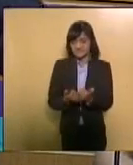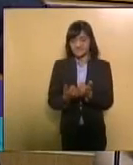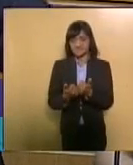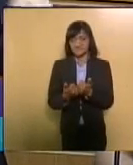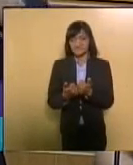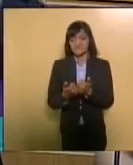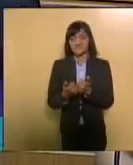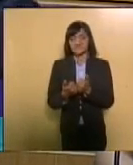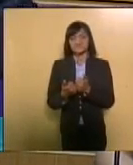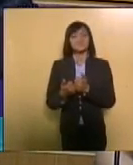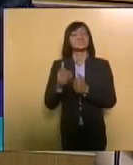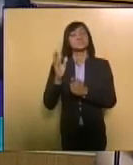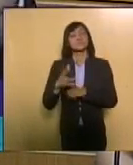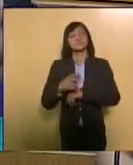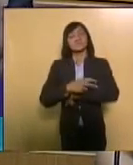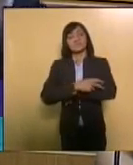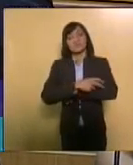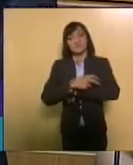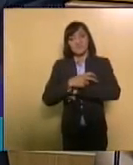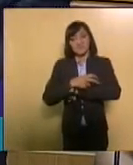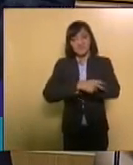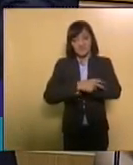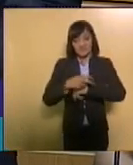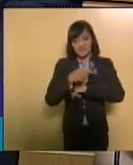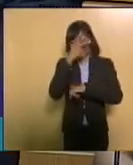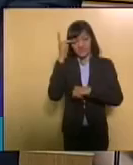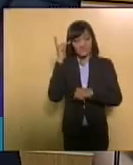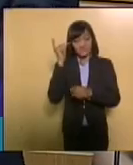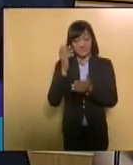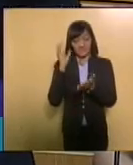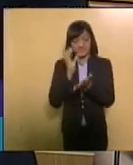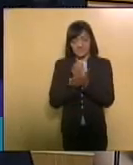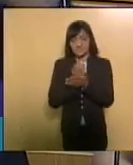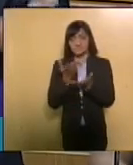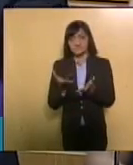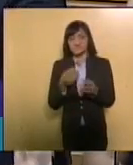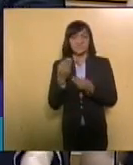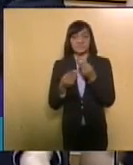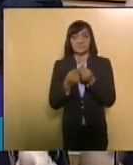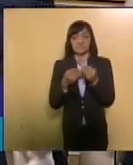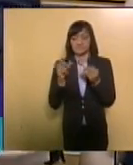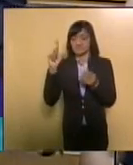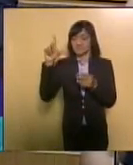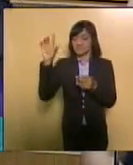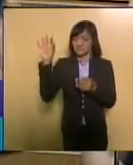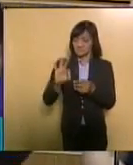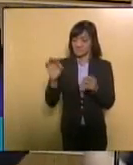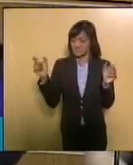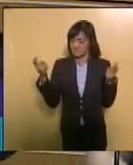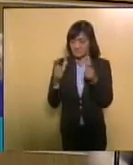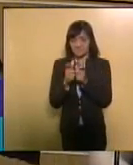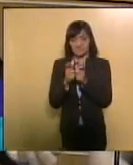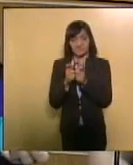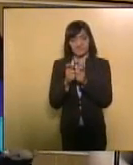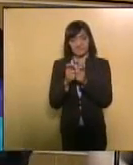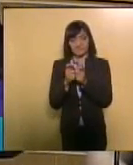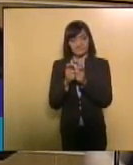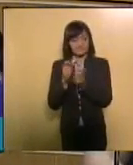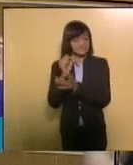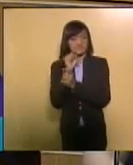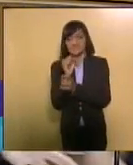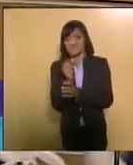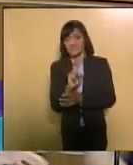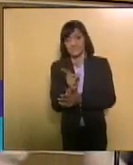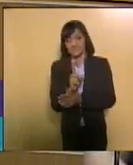criminosos contatos da rua isso no curto prazo gera efeito gera a taxa de crime cai mas só que aquilo não é sustentá